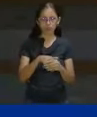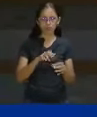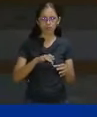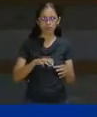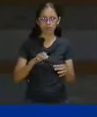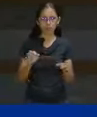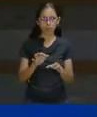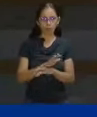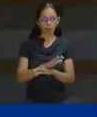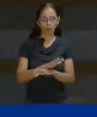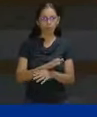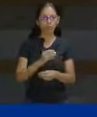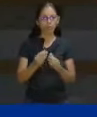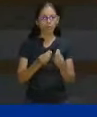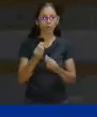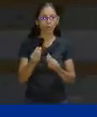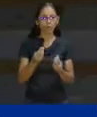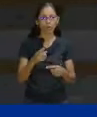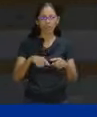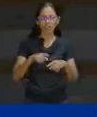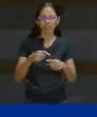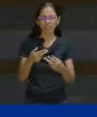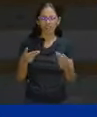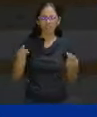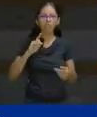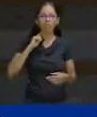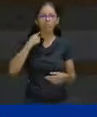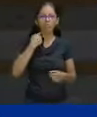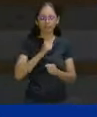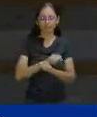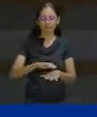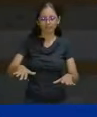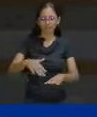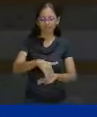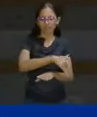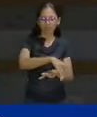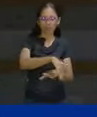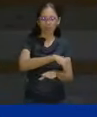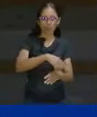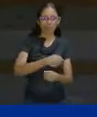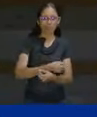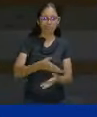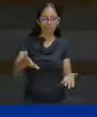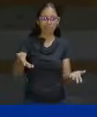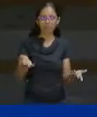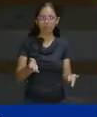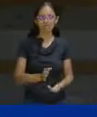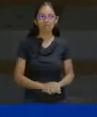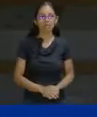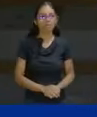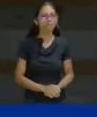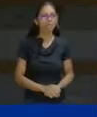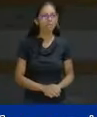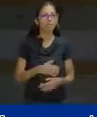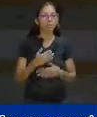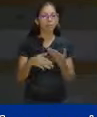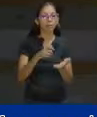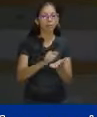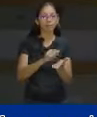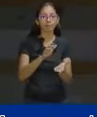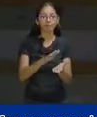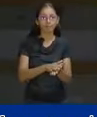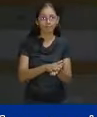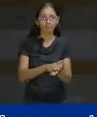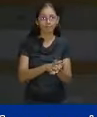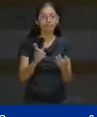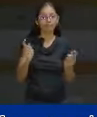joga na frente da escola. Nós, toda eleição, a Justiça Eleitoral fica cobrando multa. Na época que o Rommel era